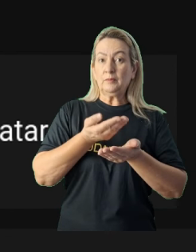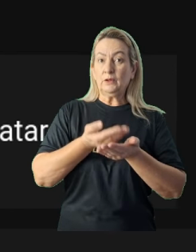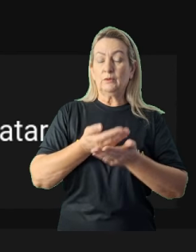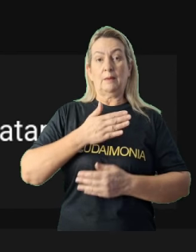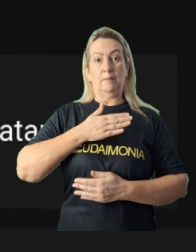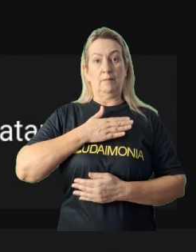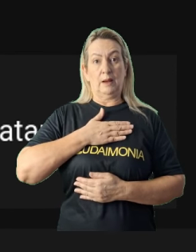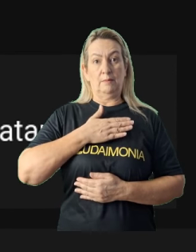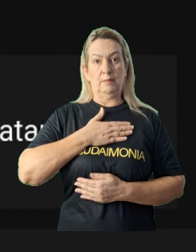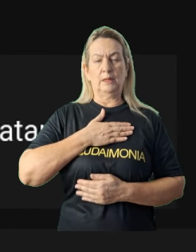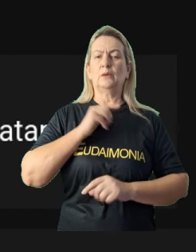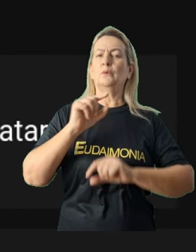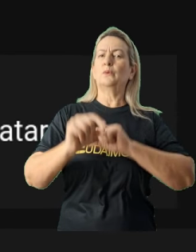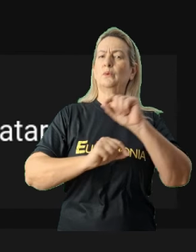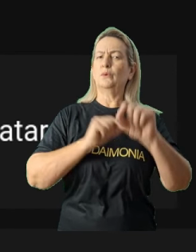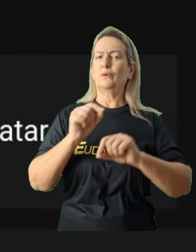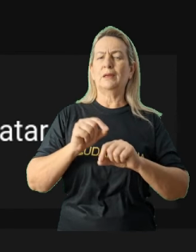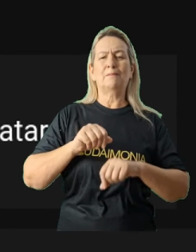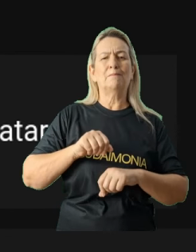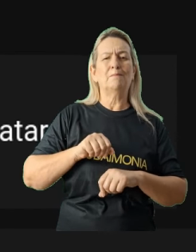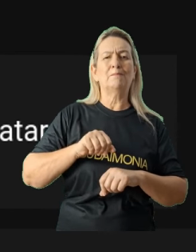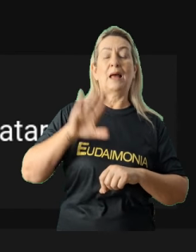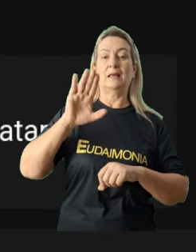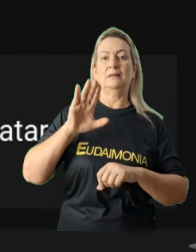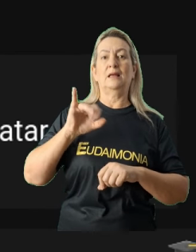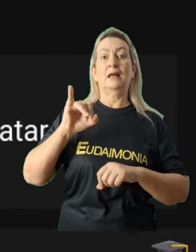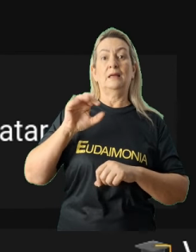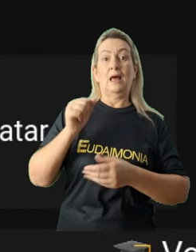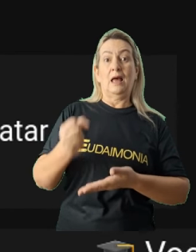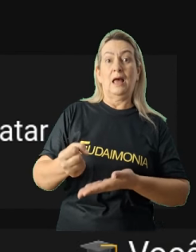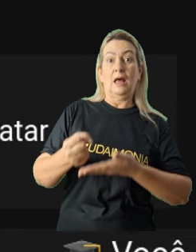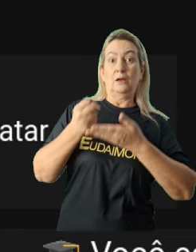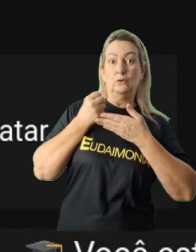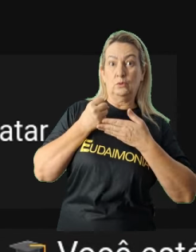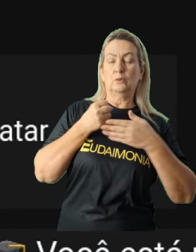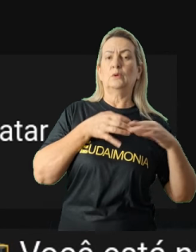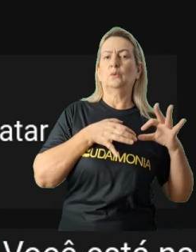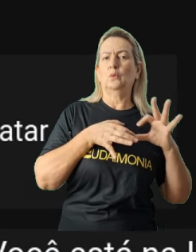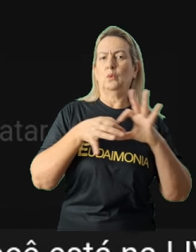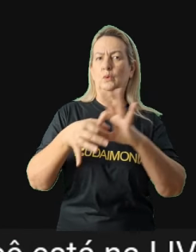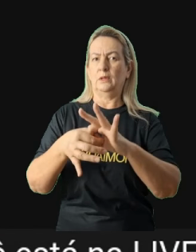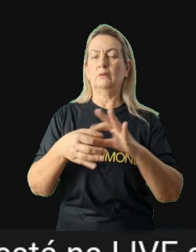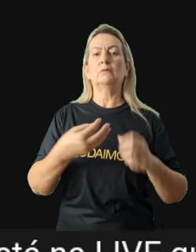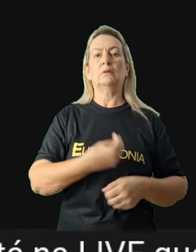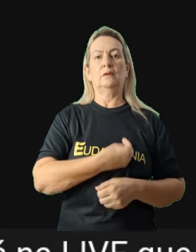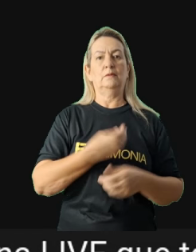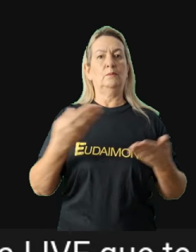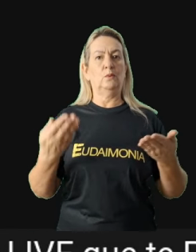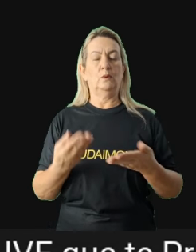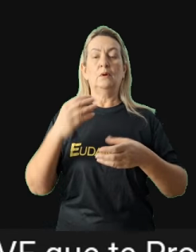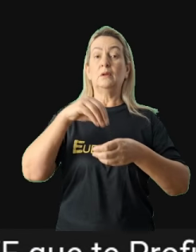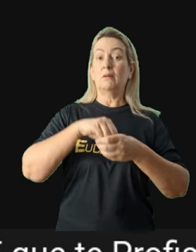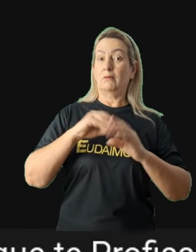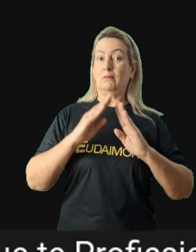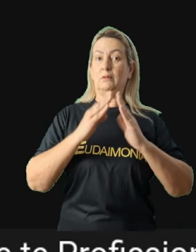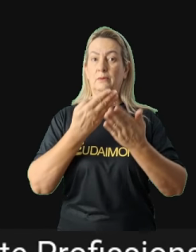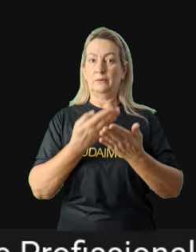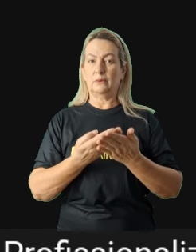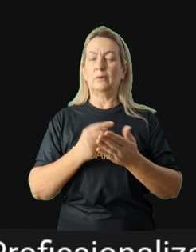E eu vejo, para mim, um dos pontos em que a IA mais auxilia numa realidade que nós temos hoje dentro